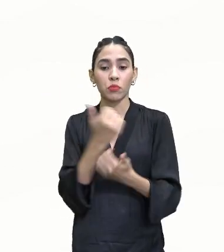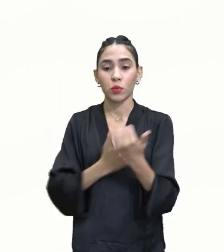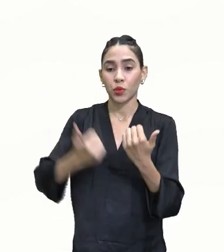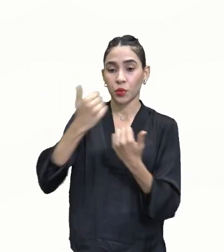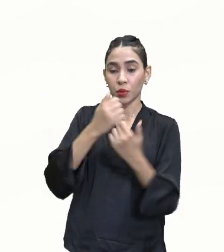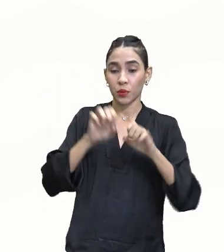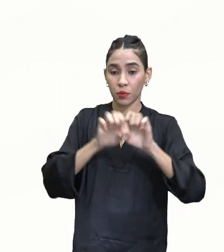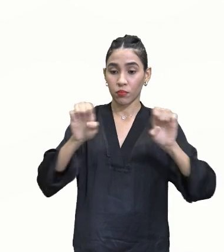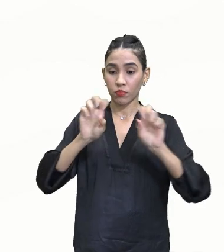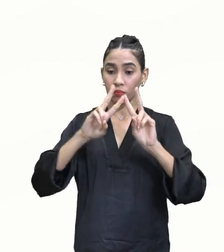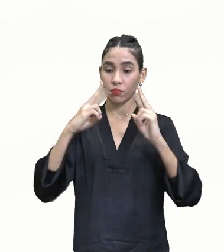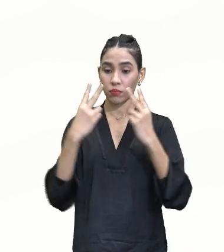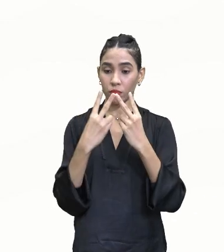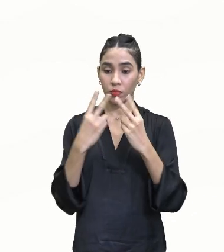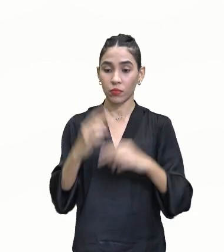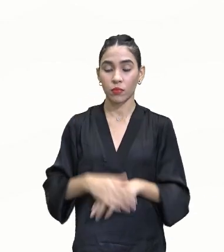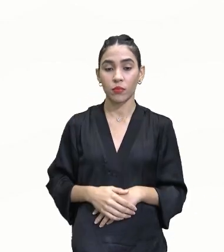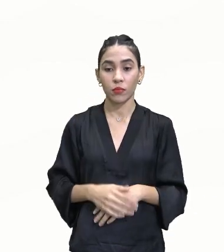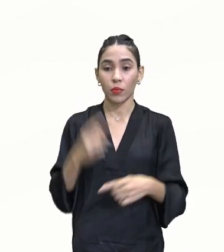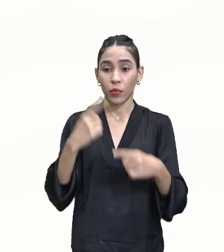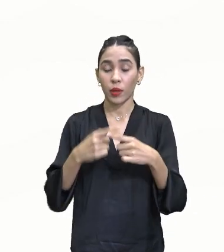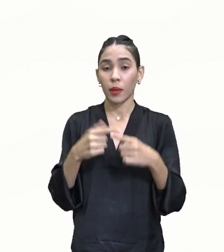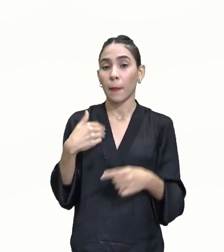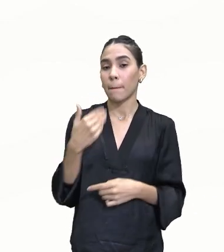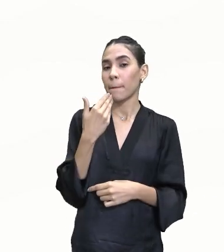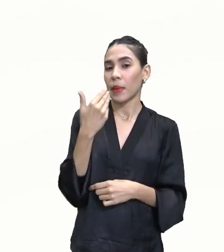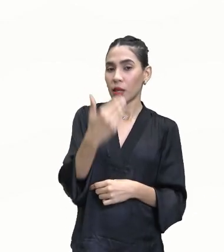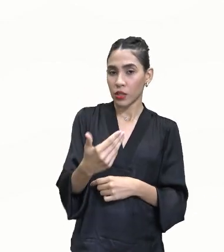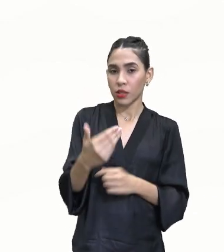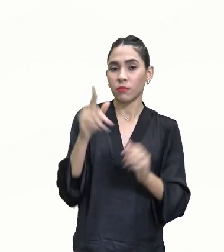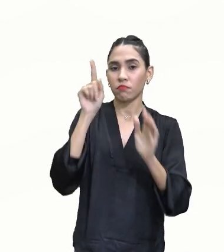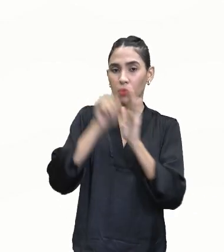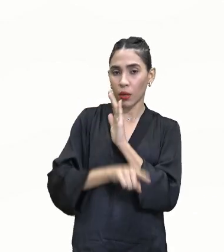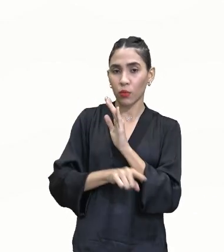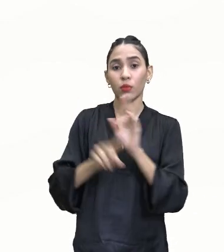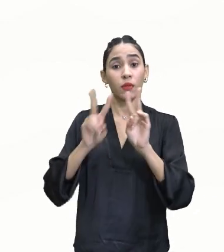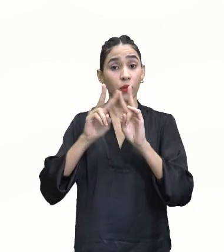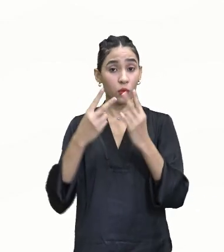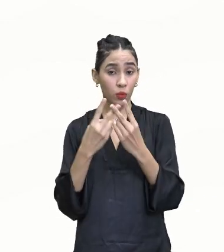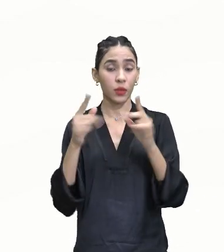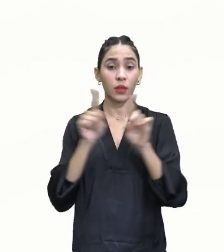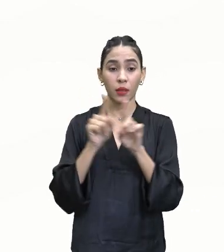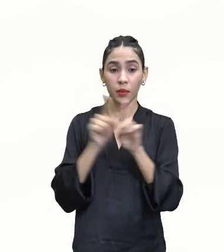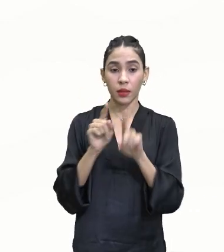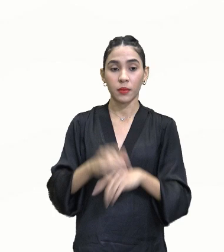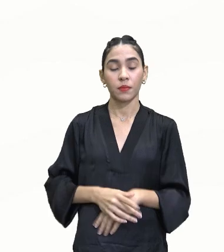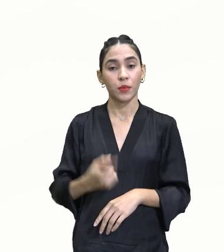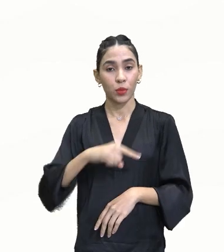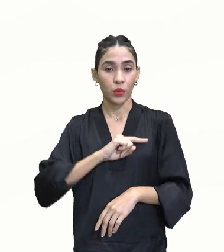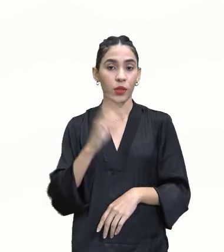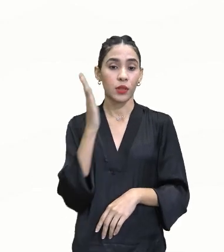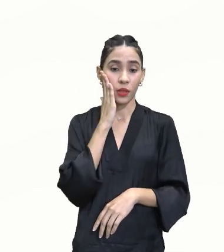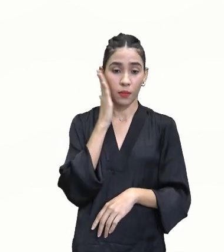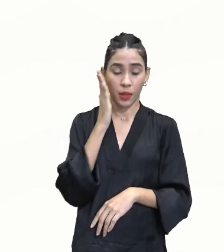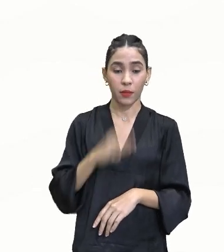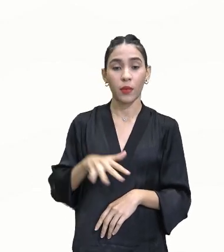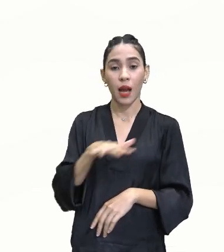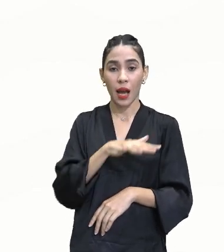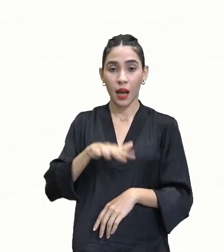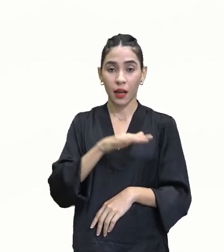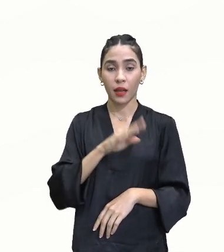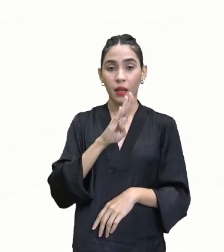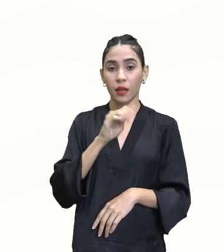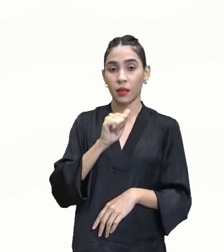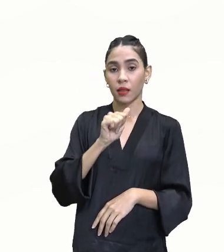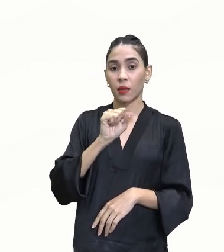na expressão do volume, porque ele pedia lá no problema o volume também. Já sabemos a área da base, quanto que deu